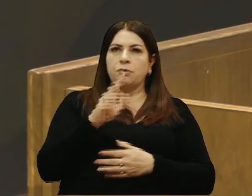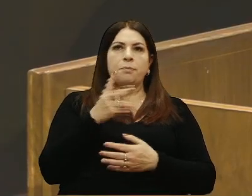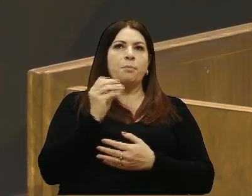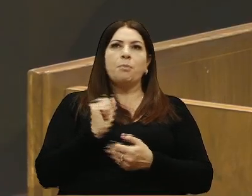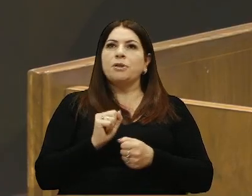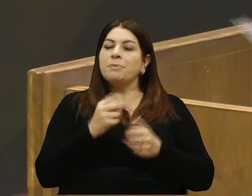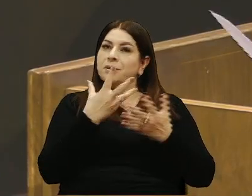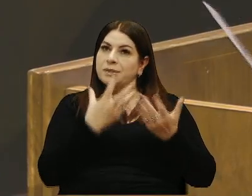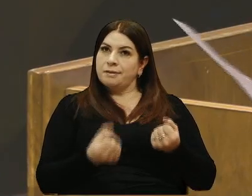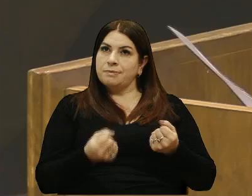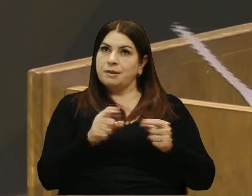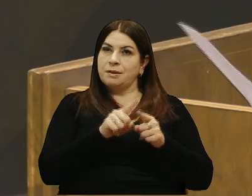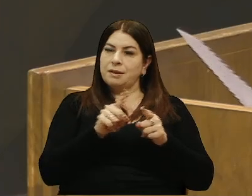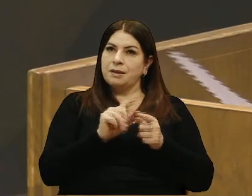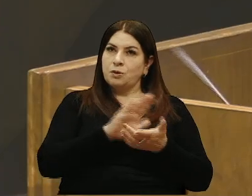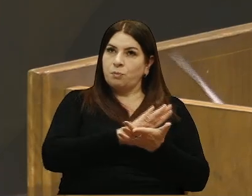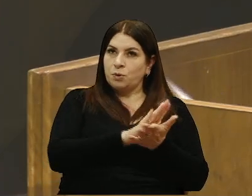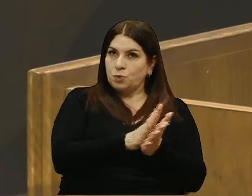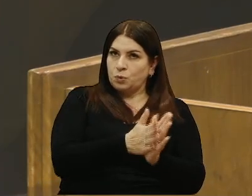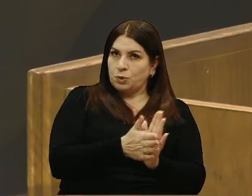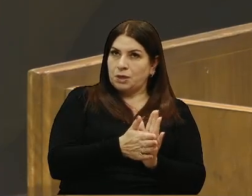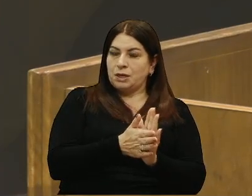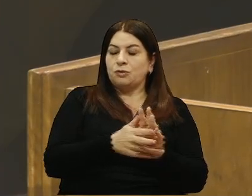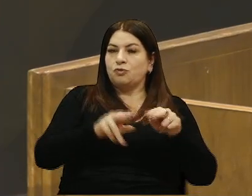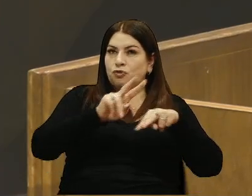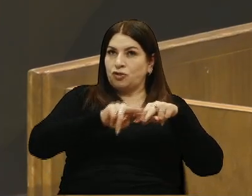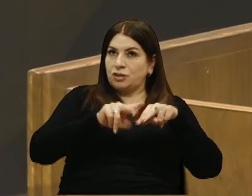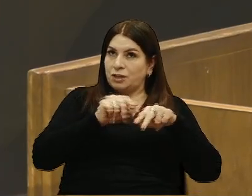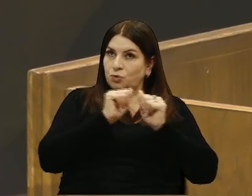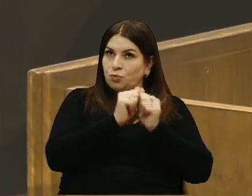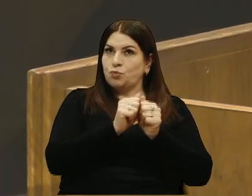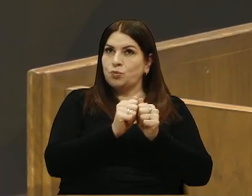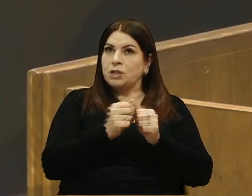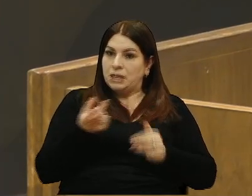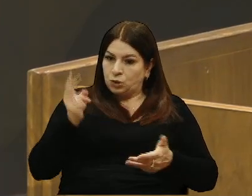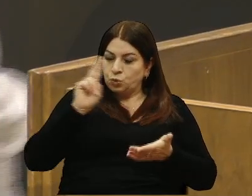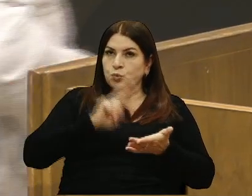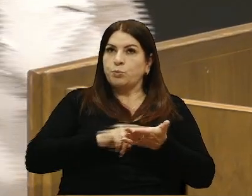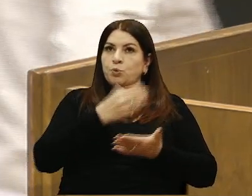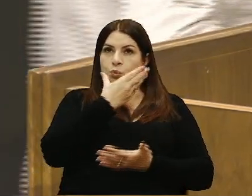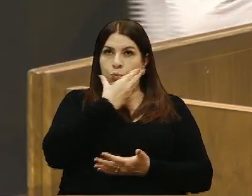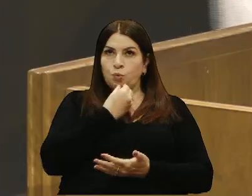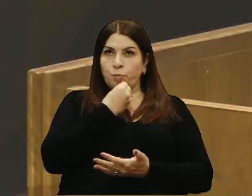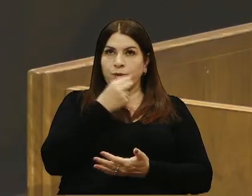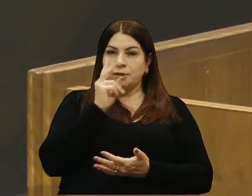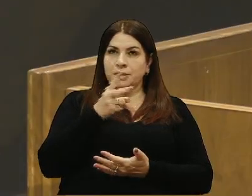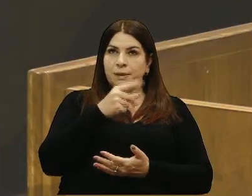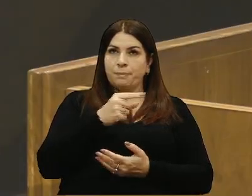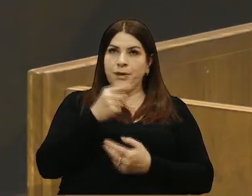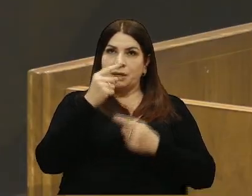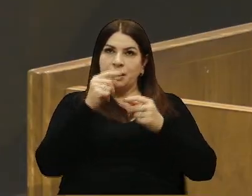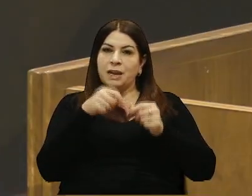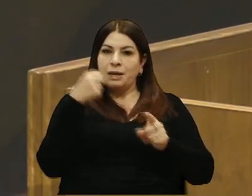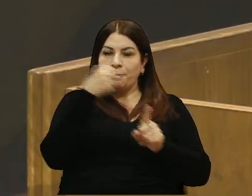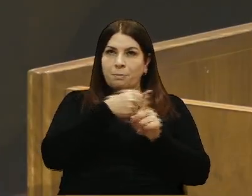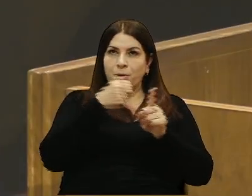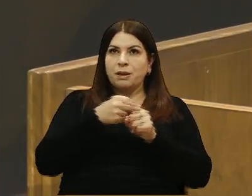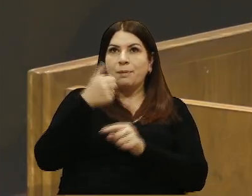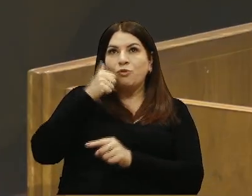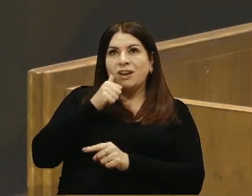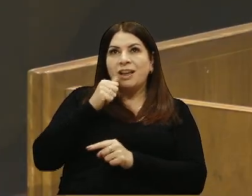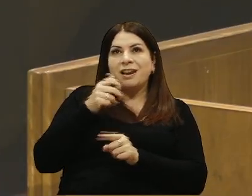podemos permitir que o preconceito de gênero, aquele que assume que um homem é sempre o agressor e a mulher é sempre a